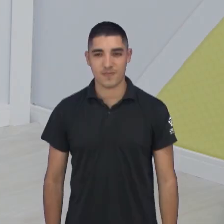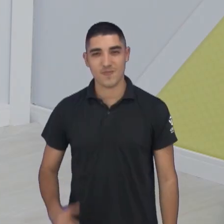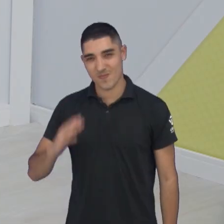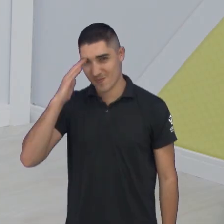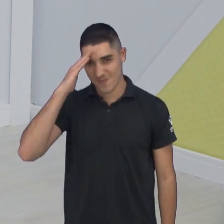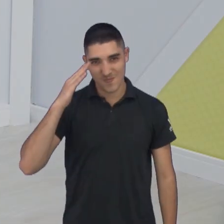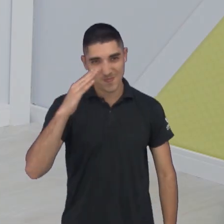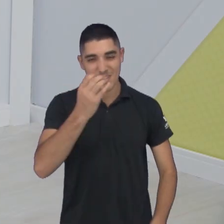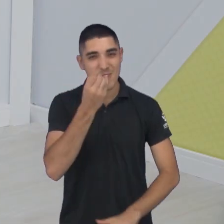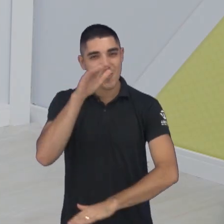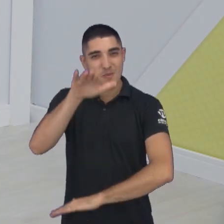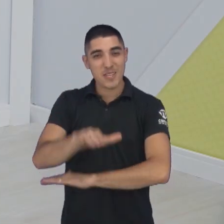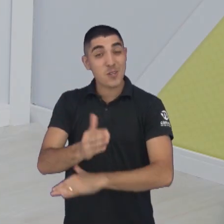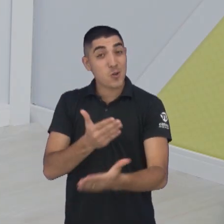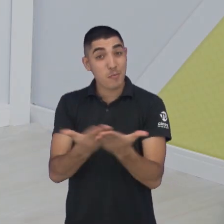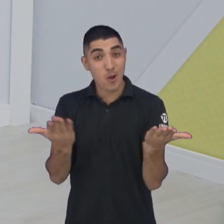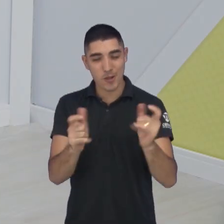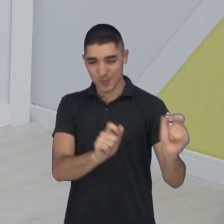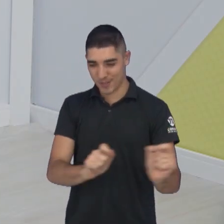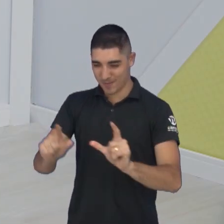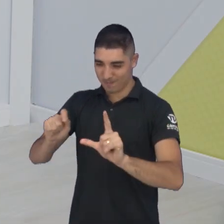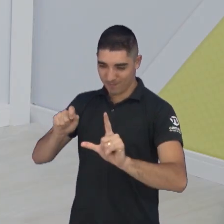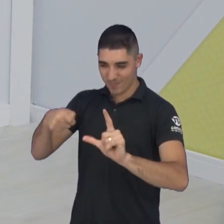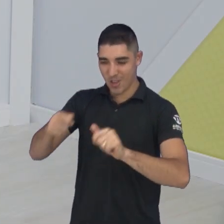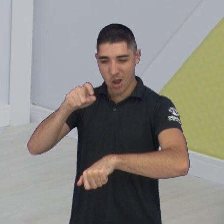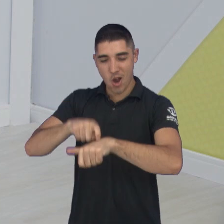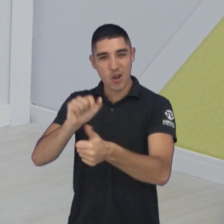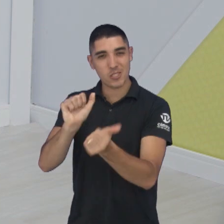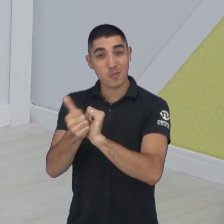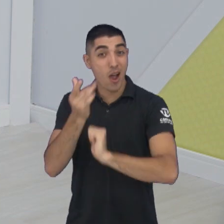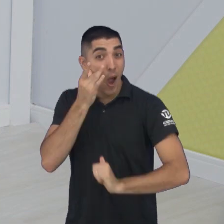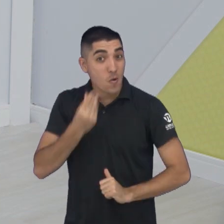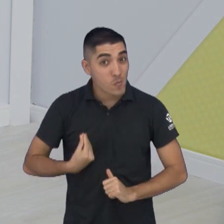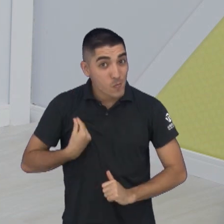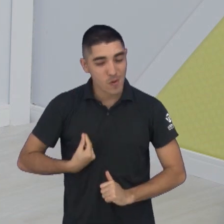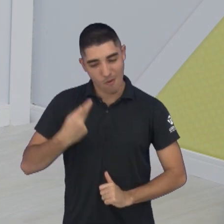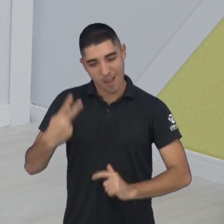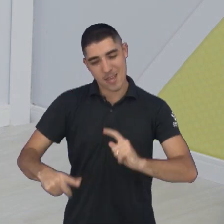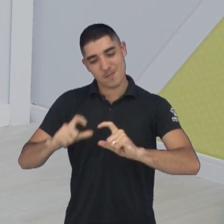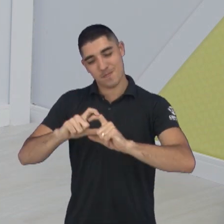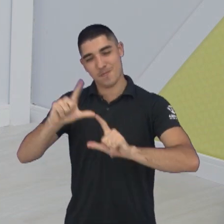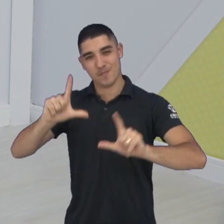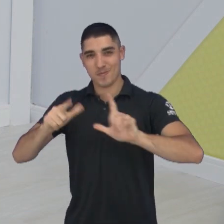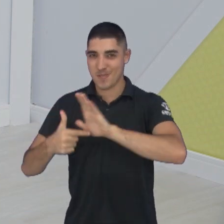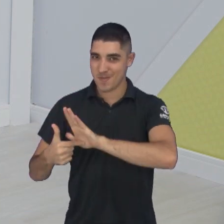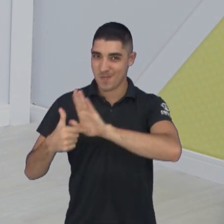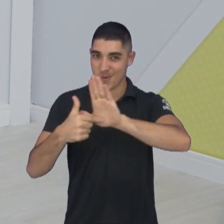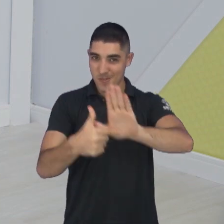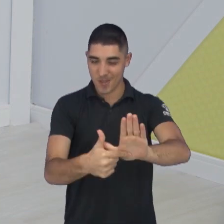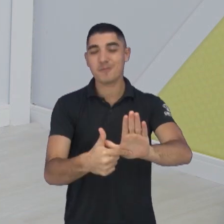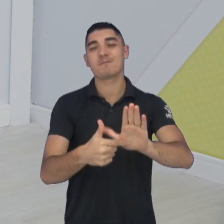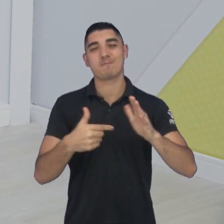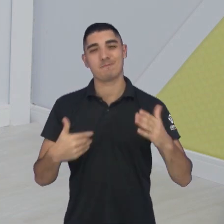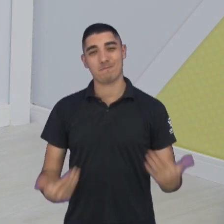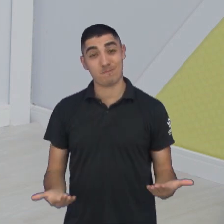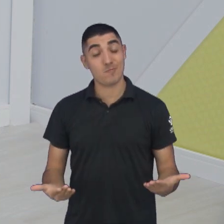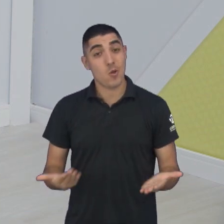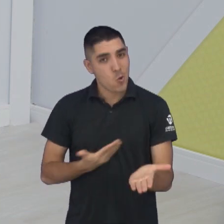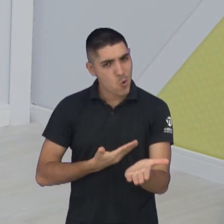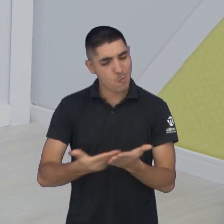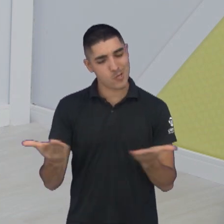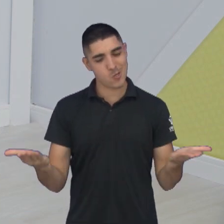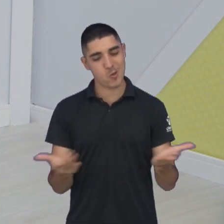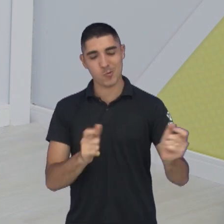Fala galera, uma boa tarde para você. Está começando o Ao Vivaço, o programa Hora do Esporte aqui na tela da TV Câmara de São José dos Campos.